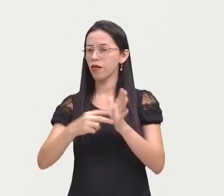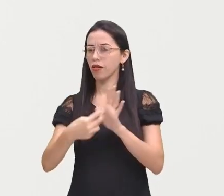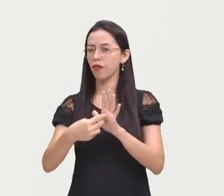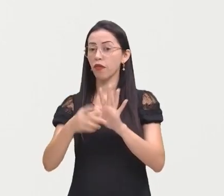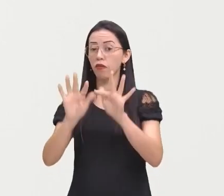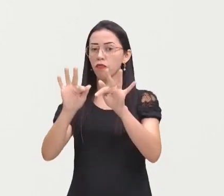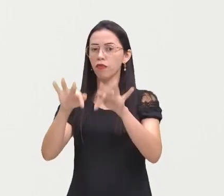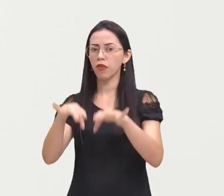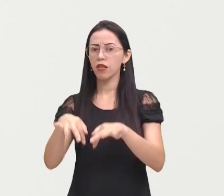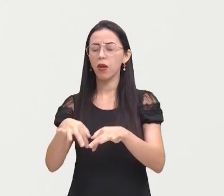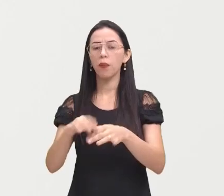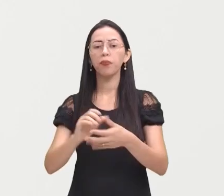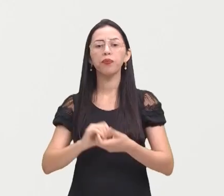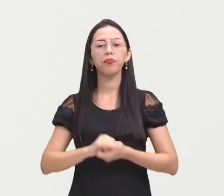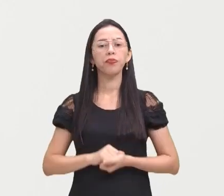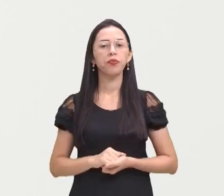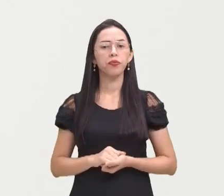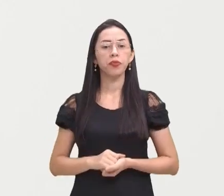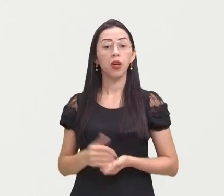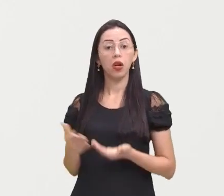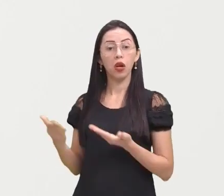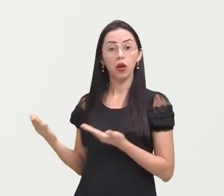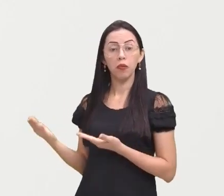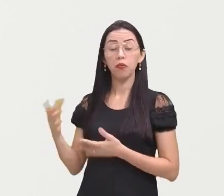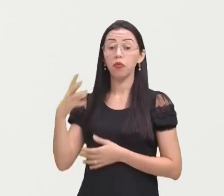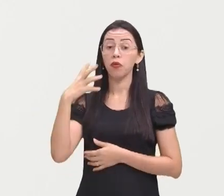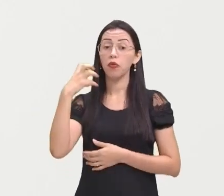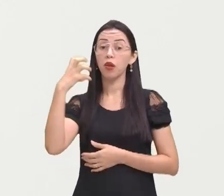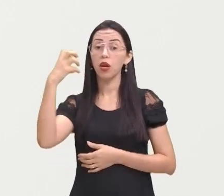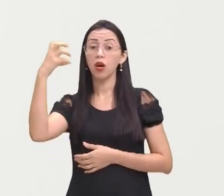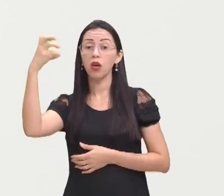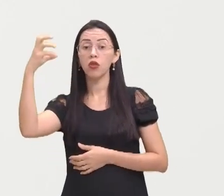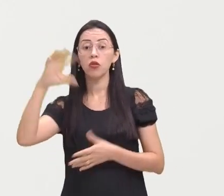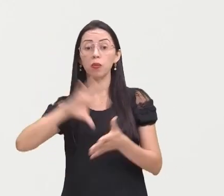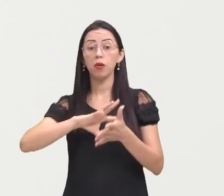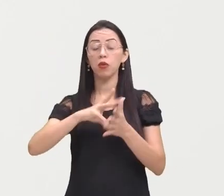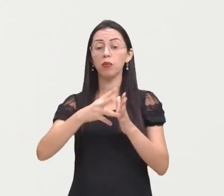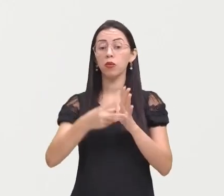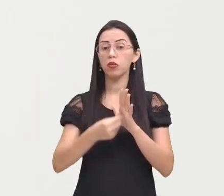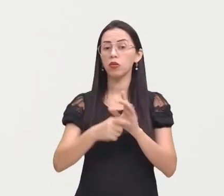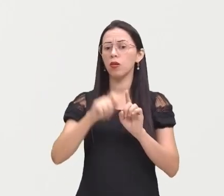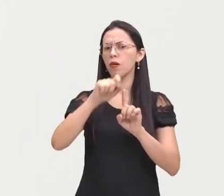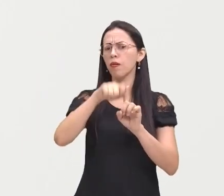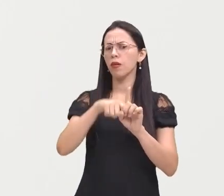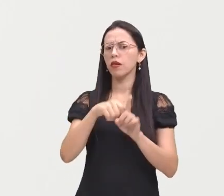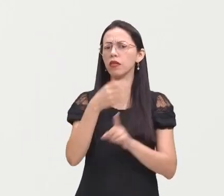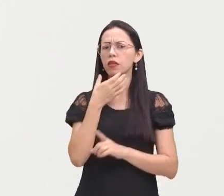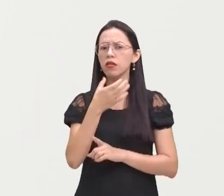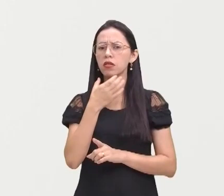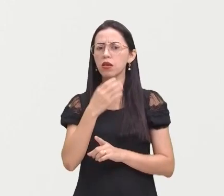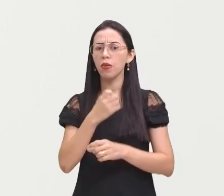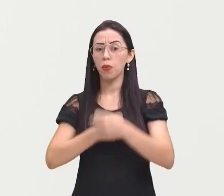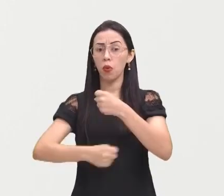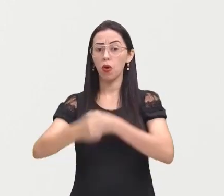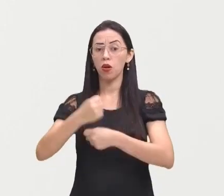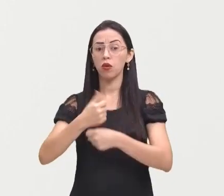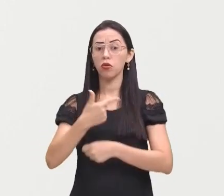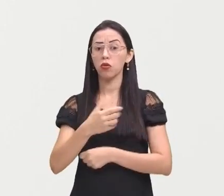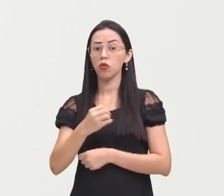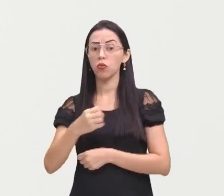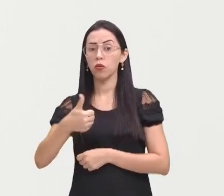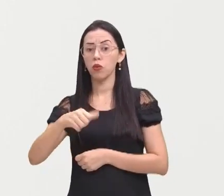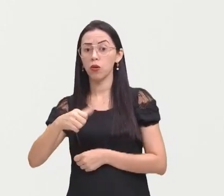texto. Viagem para a Amazônia. Em dezembro de 2011, fiz minha